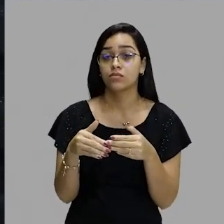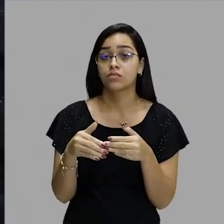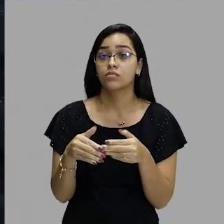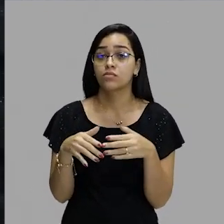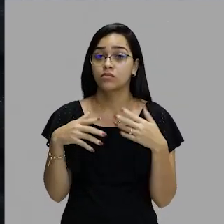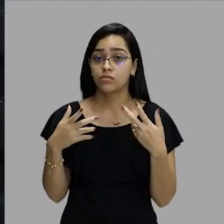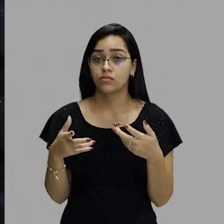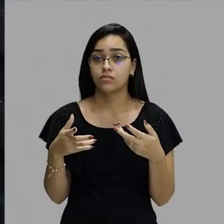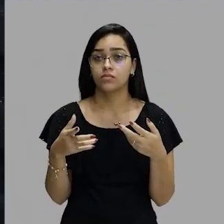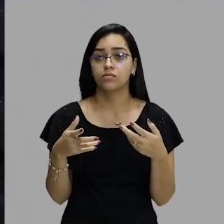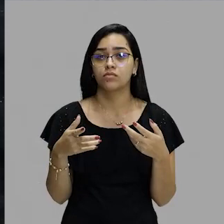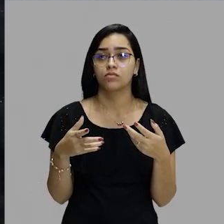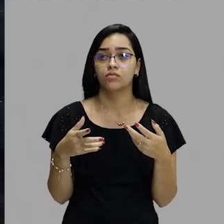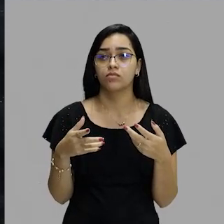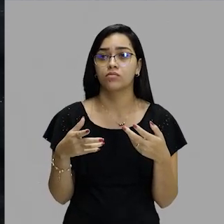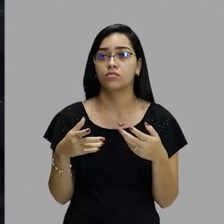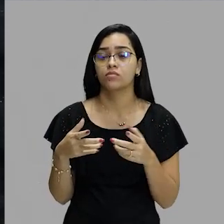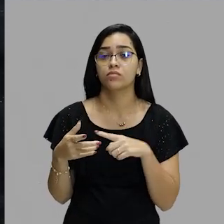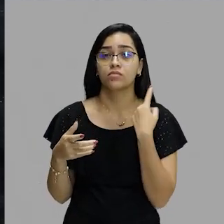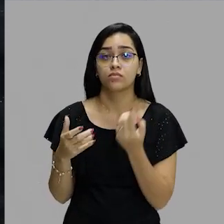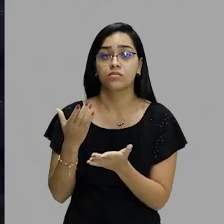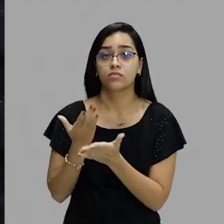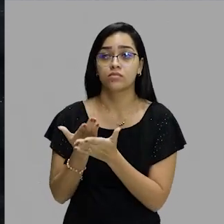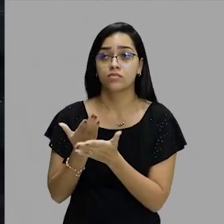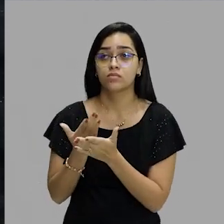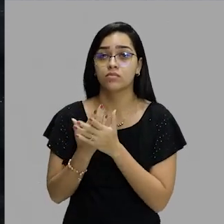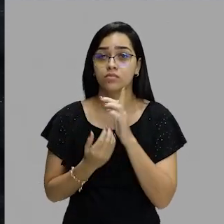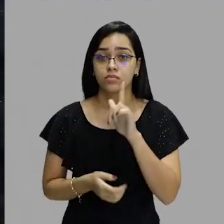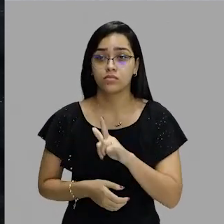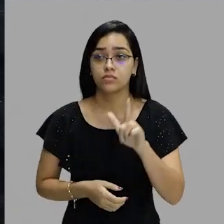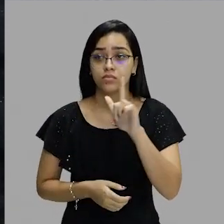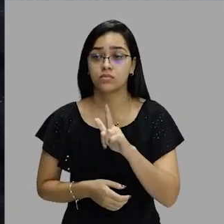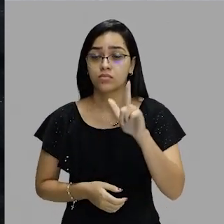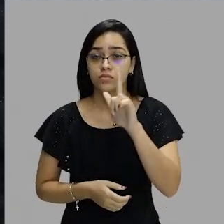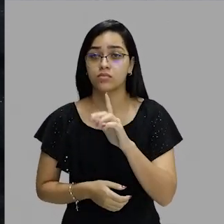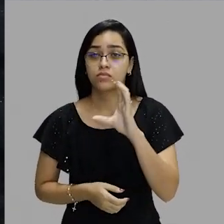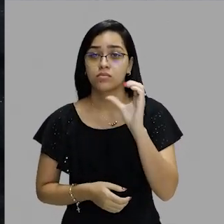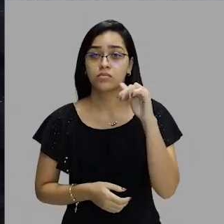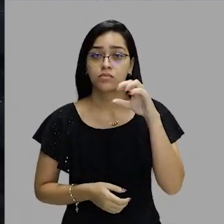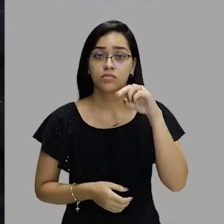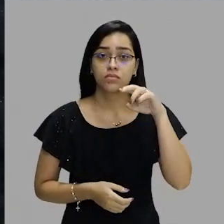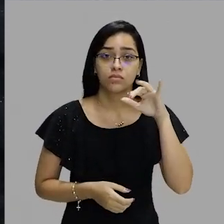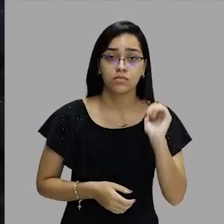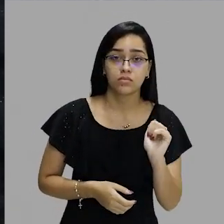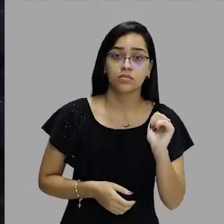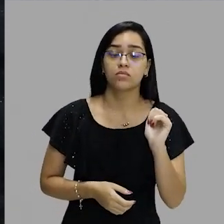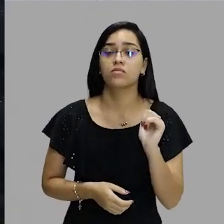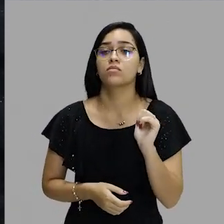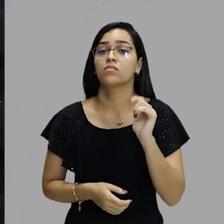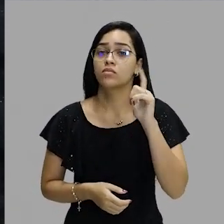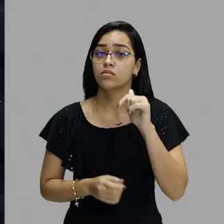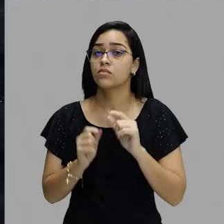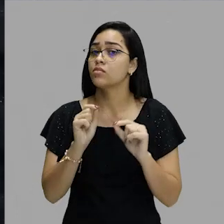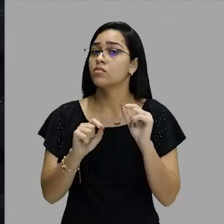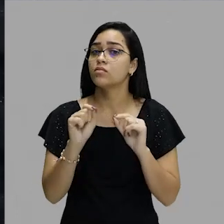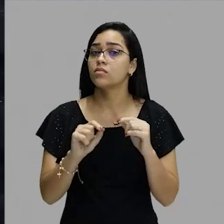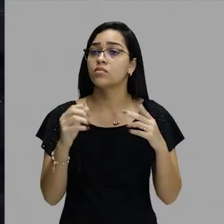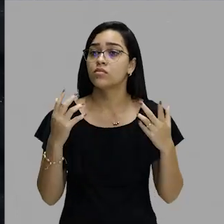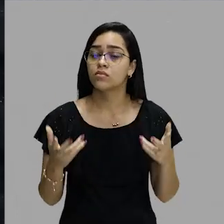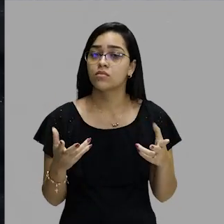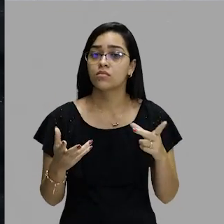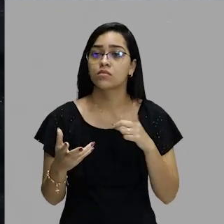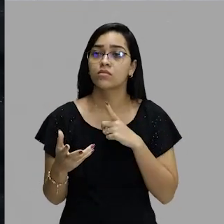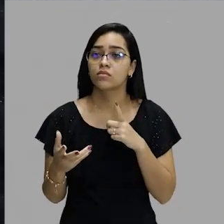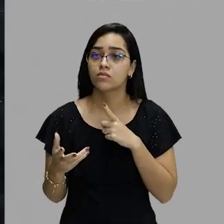Então, até então, nós estudávamos a literatura, a canônica, a clássica, que é, de certa